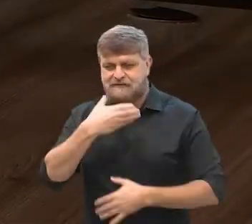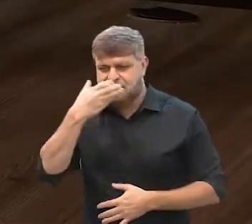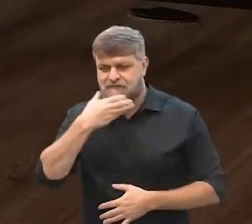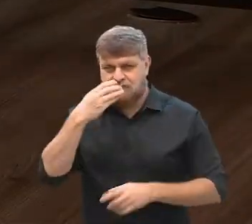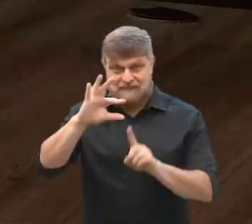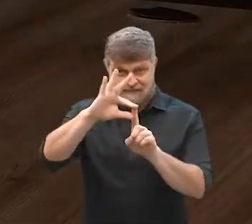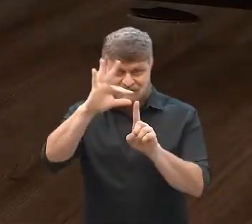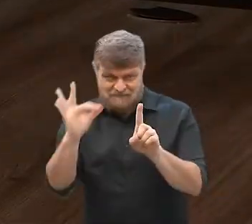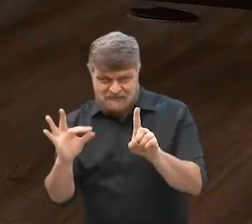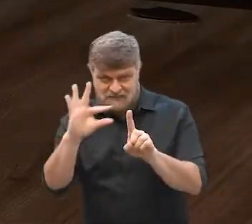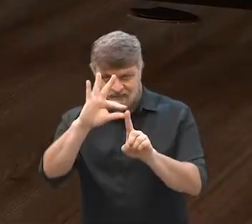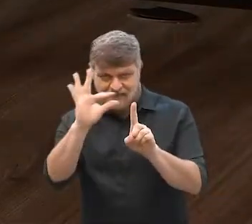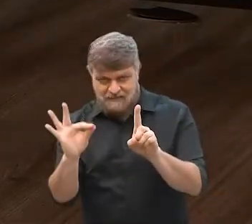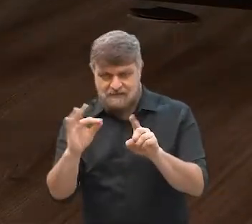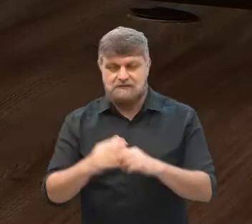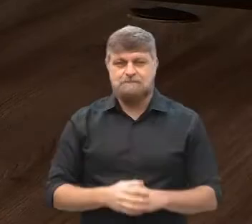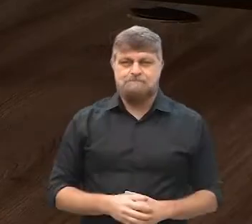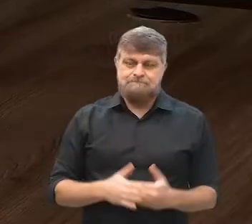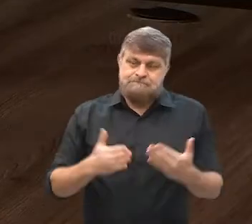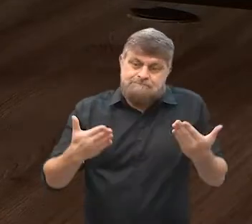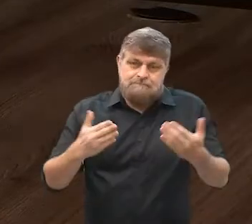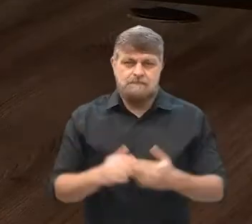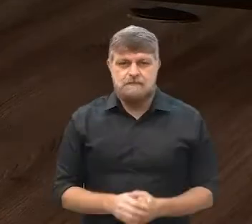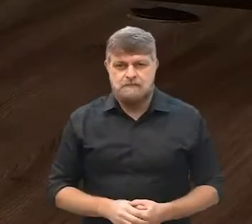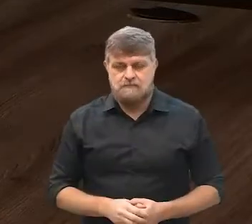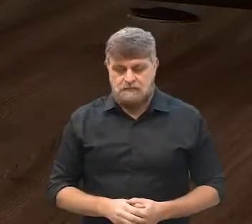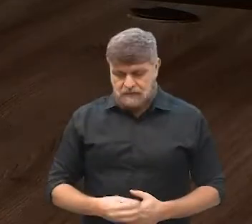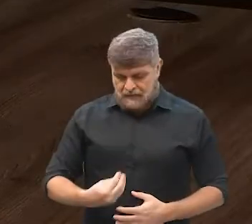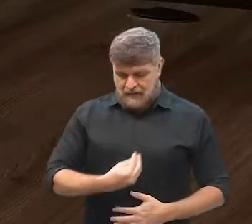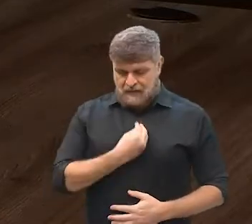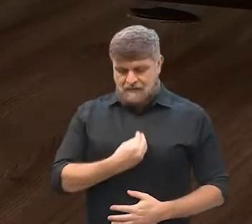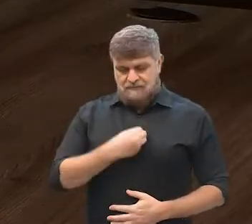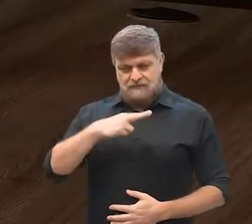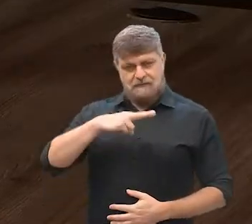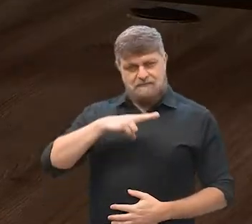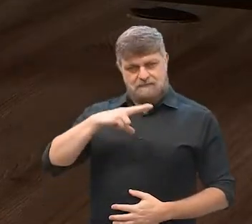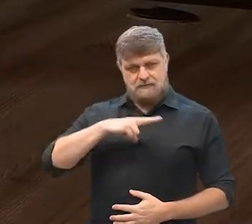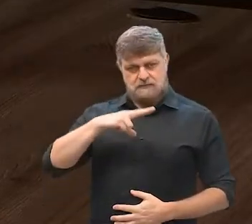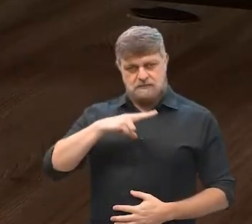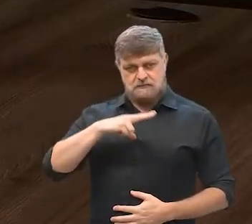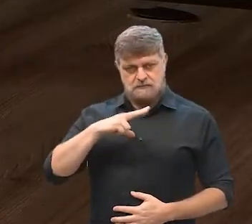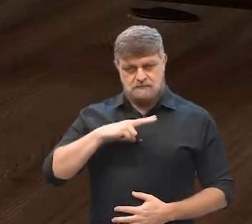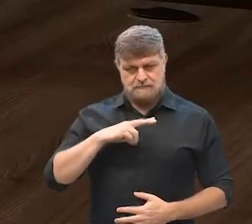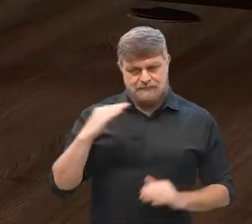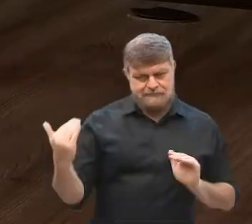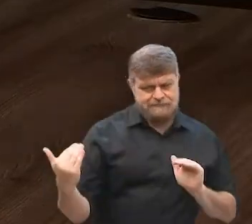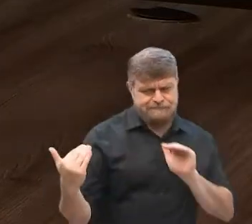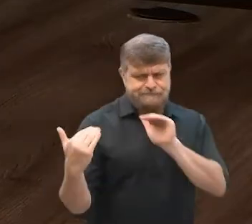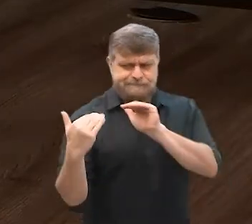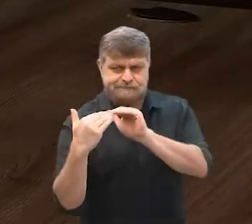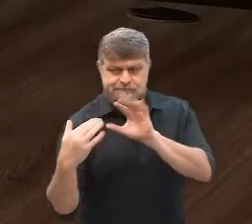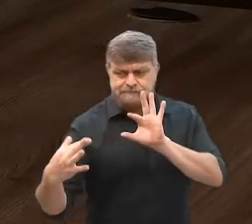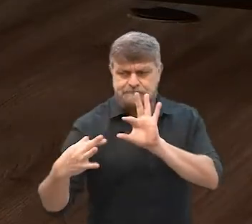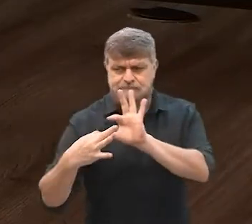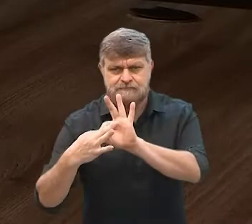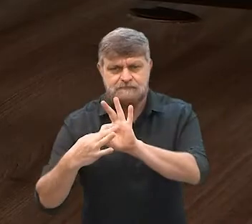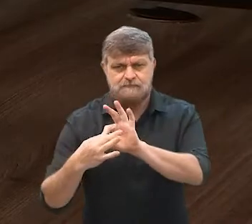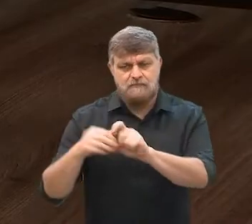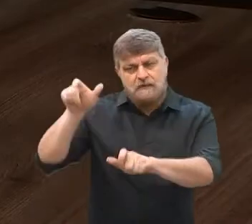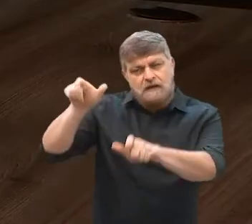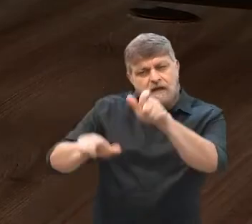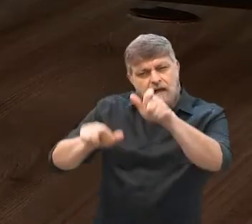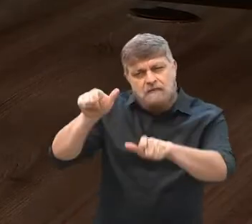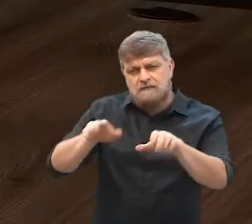aqui, gente. Mas aí a realidade dela também não tem que condizer com o negócio, até porque as